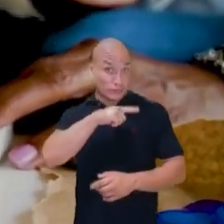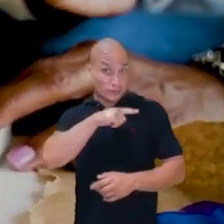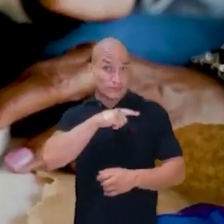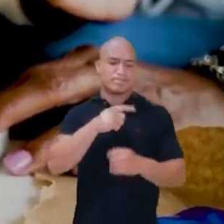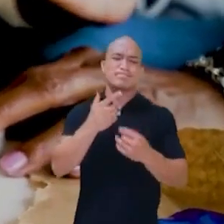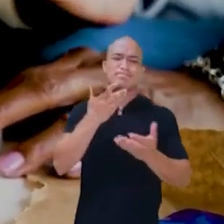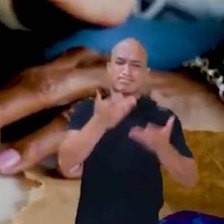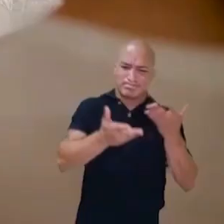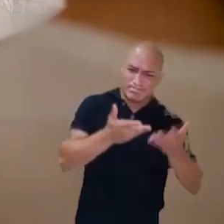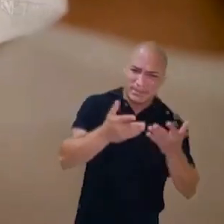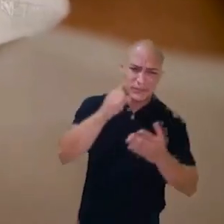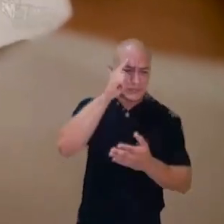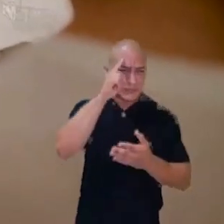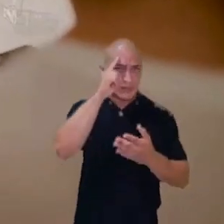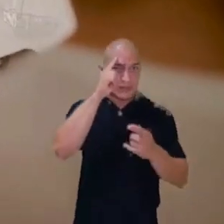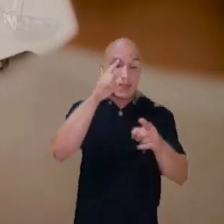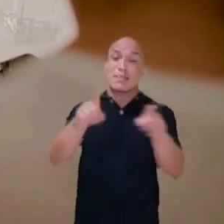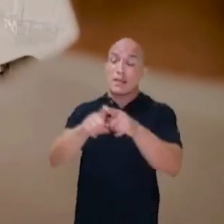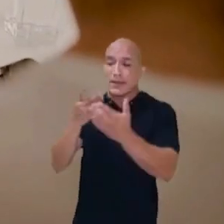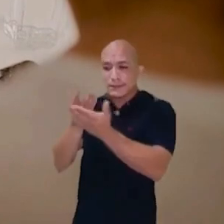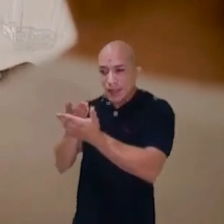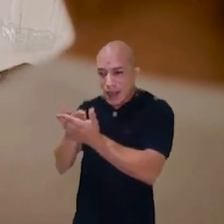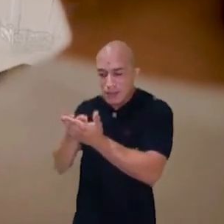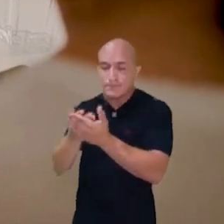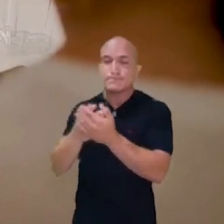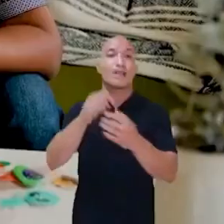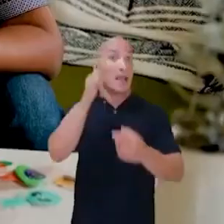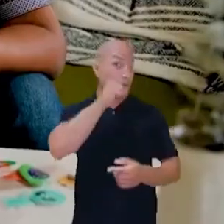creche. E além do mais, perceber que não era um